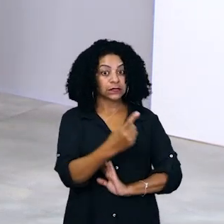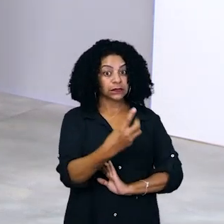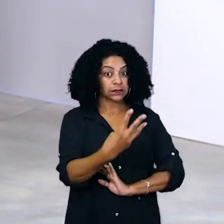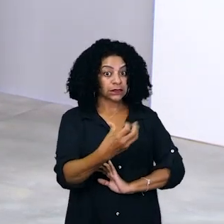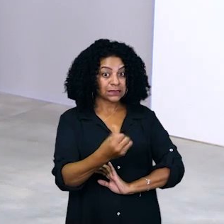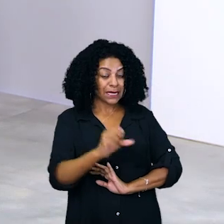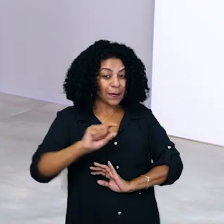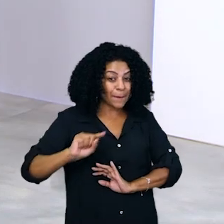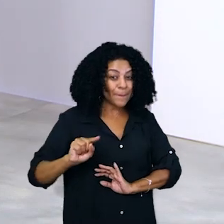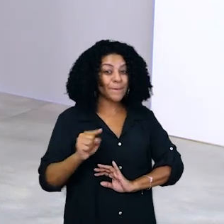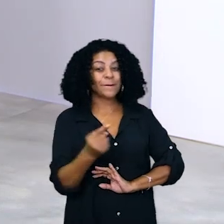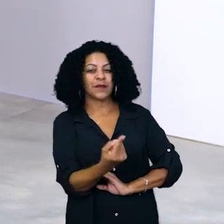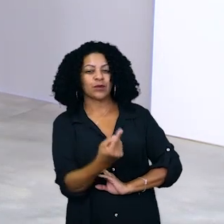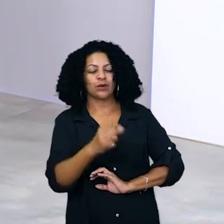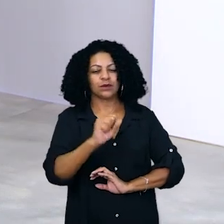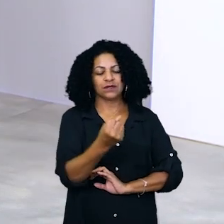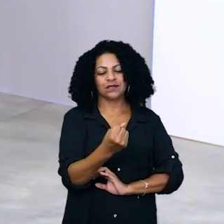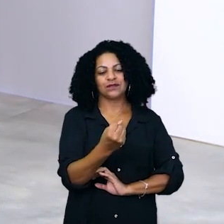homologados